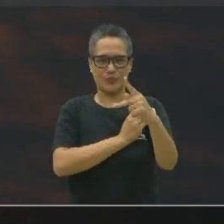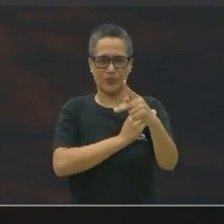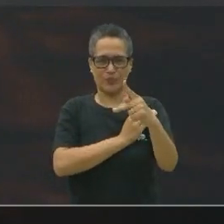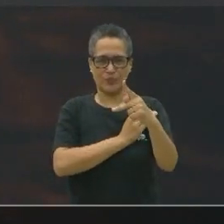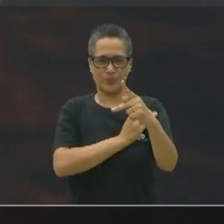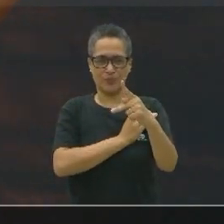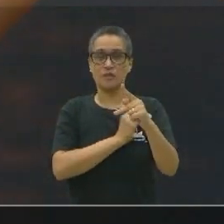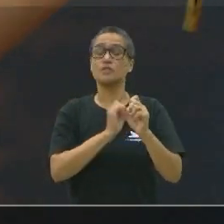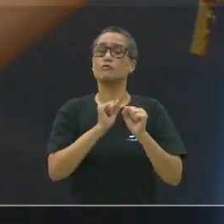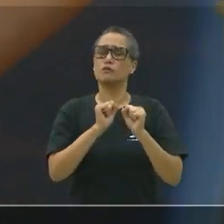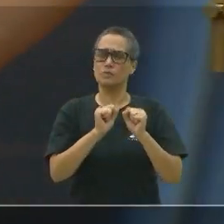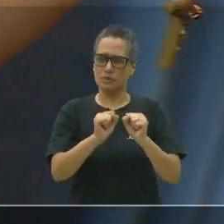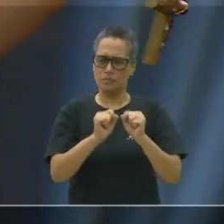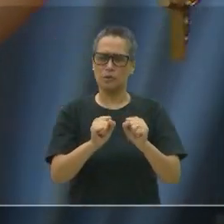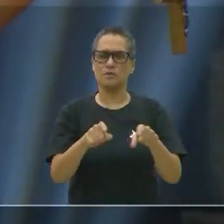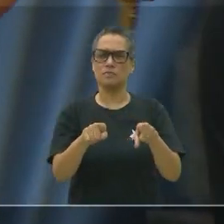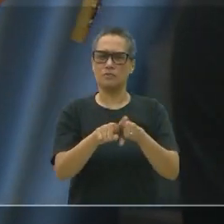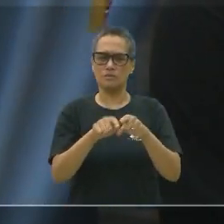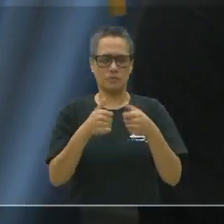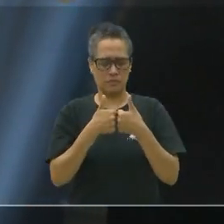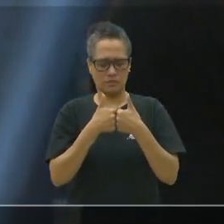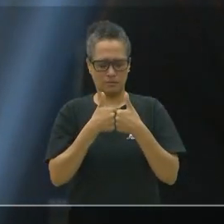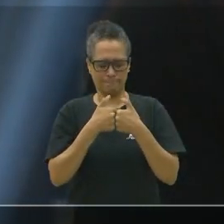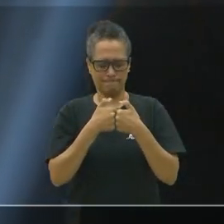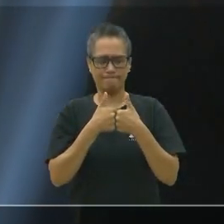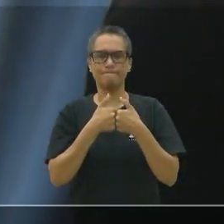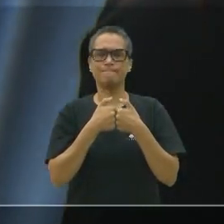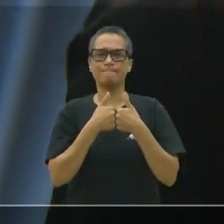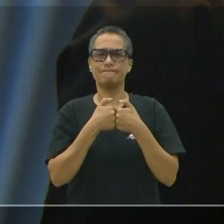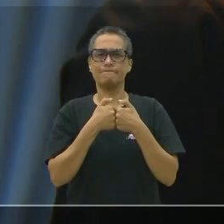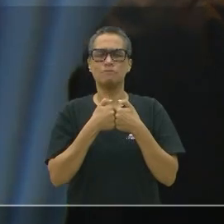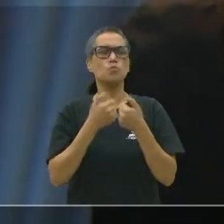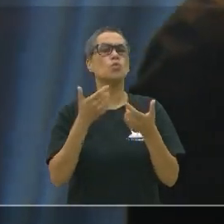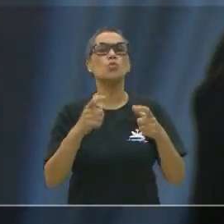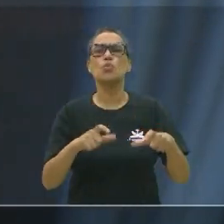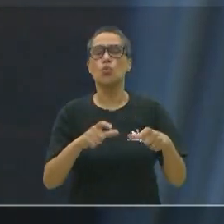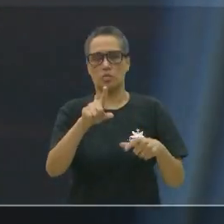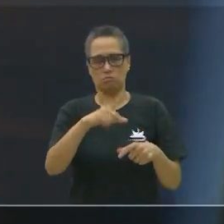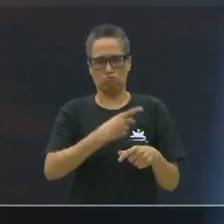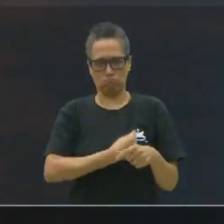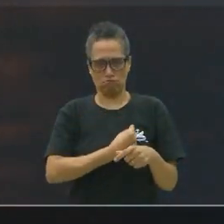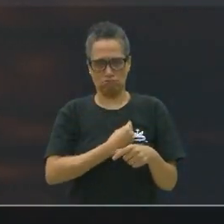Você pode tocar agora essa arca, aonde você está.